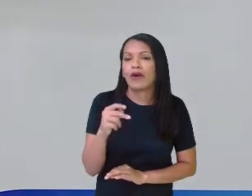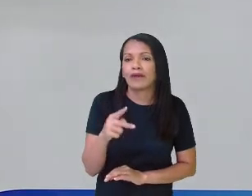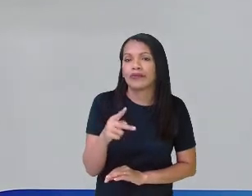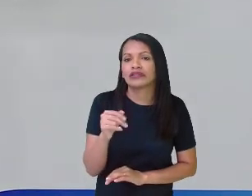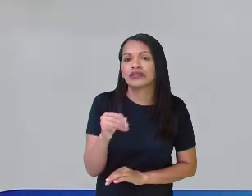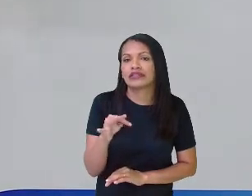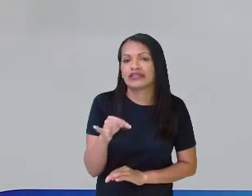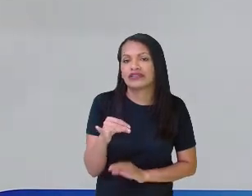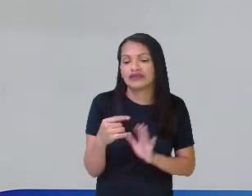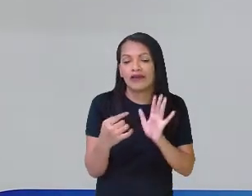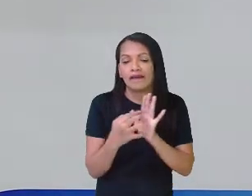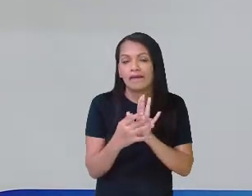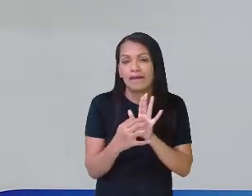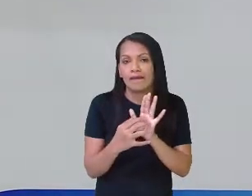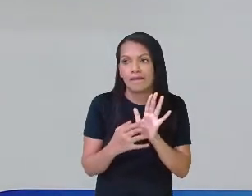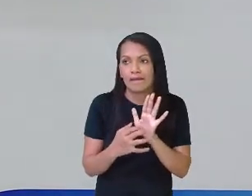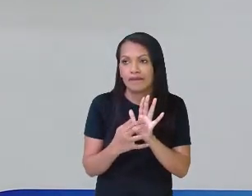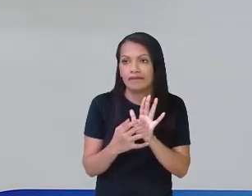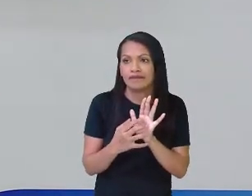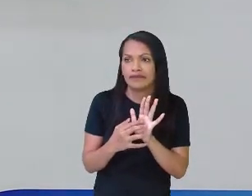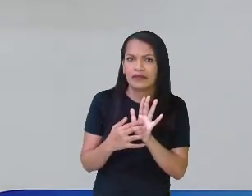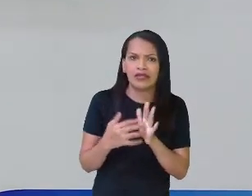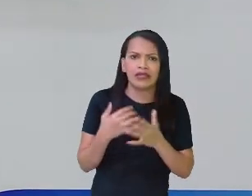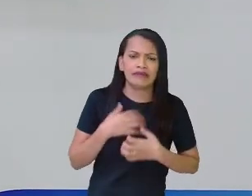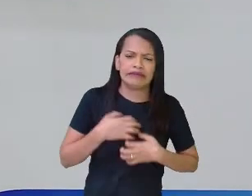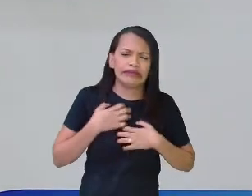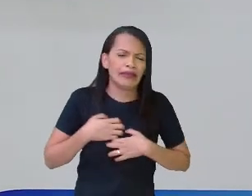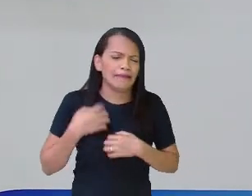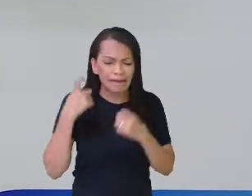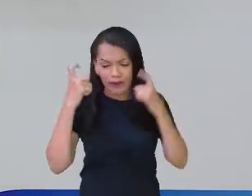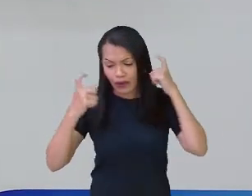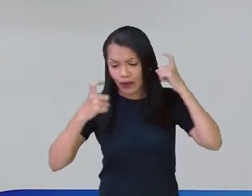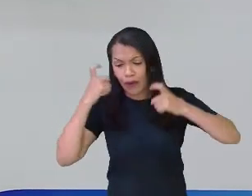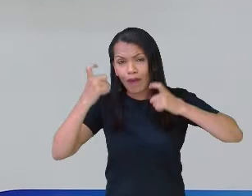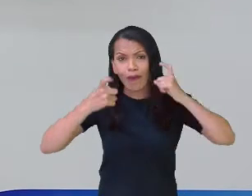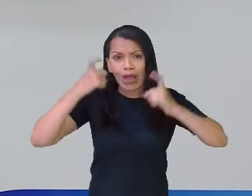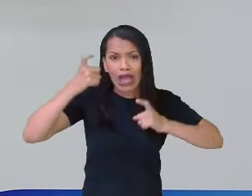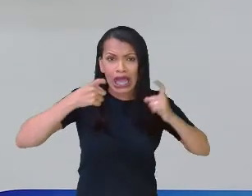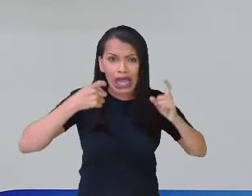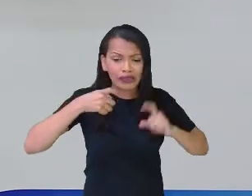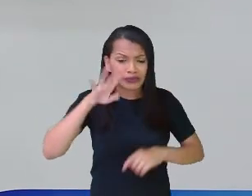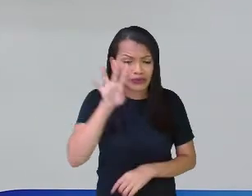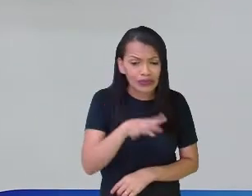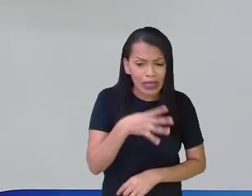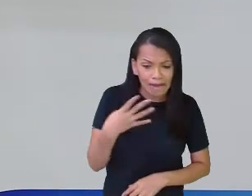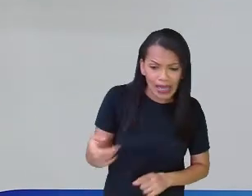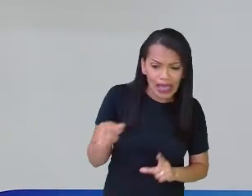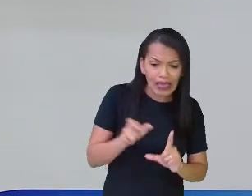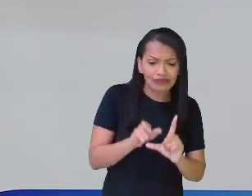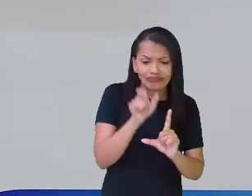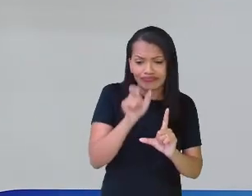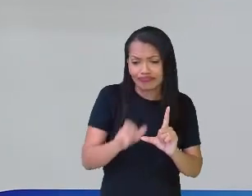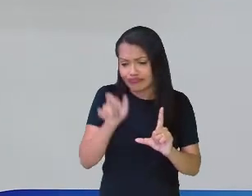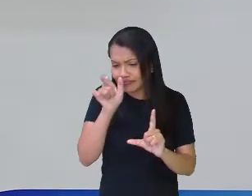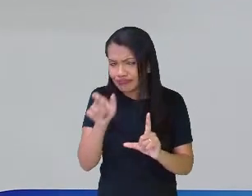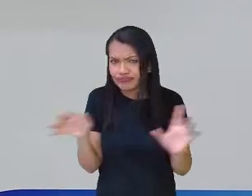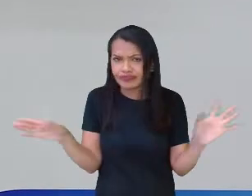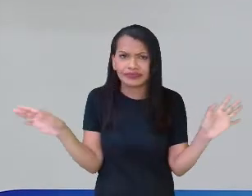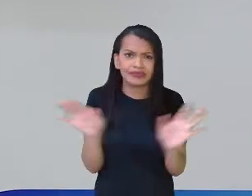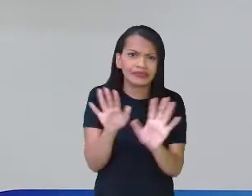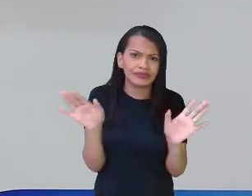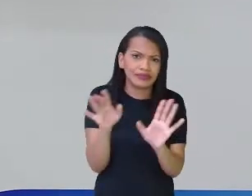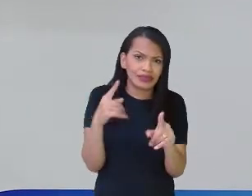barra, ó. Pessoal, não se estressa com tabela e gráfico, não. Normalmente, nas provas, nas